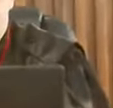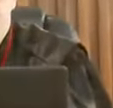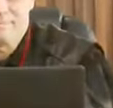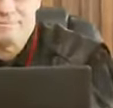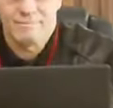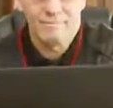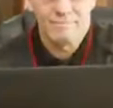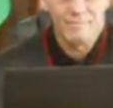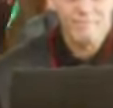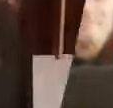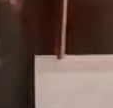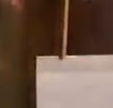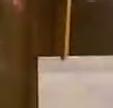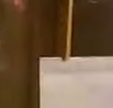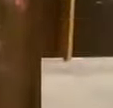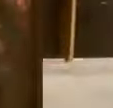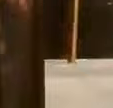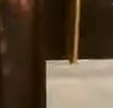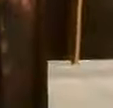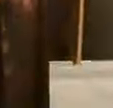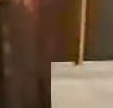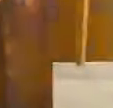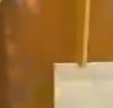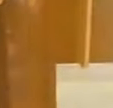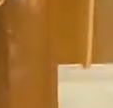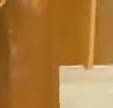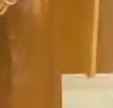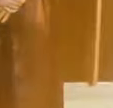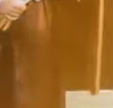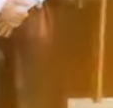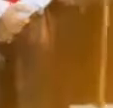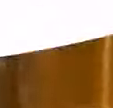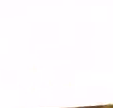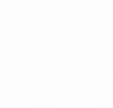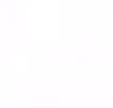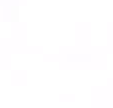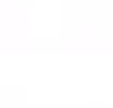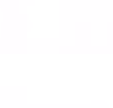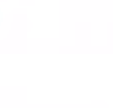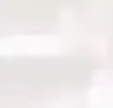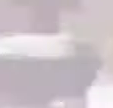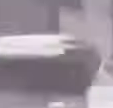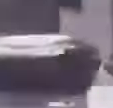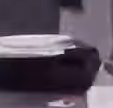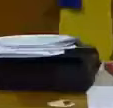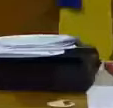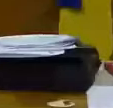Em fundo branco, selo diamante, prêmio CNJ de qualidade.